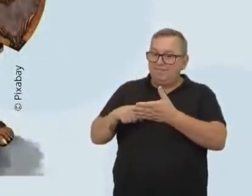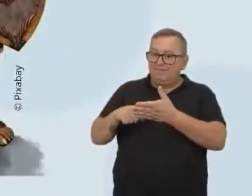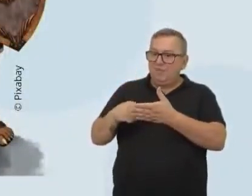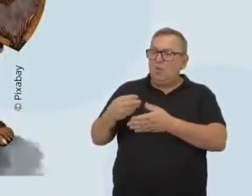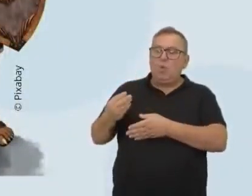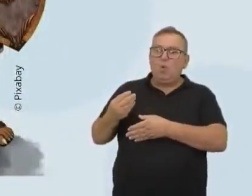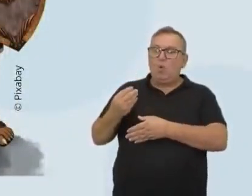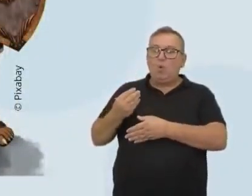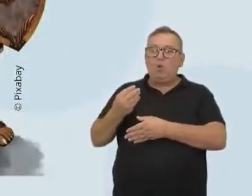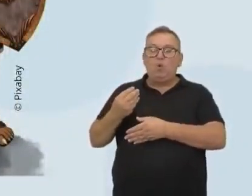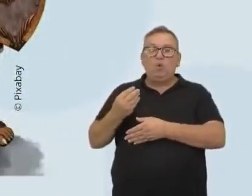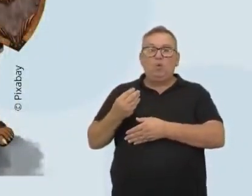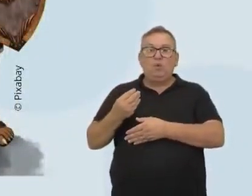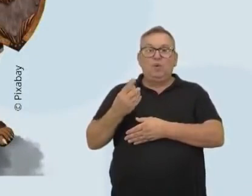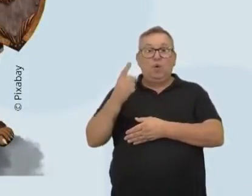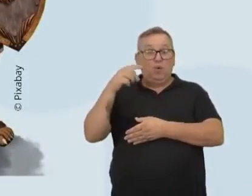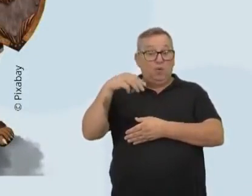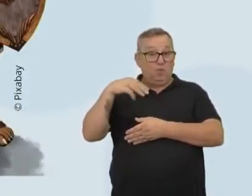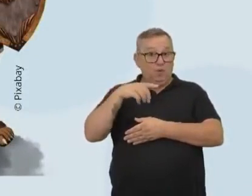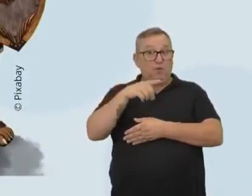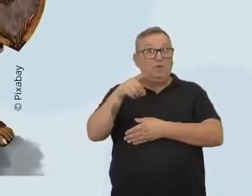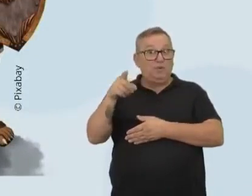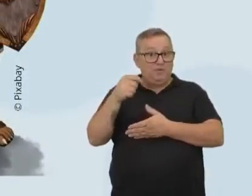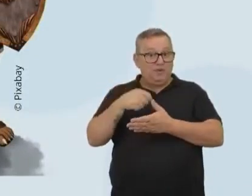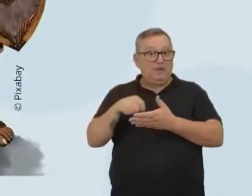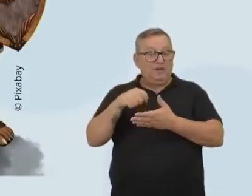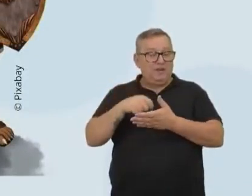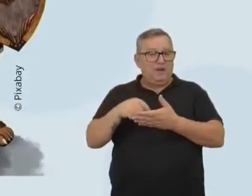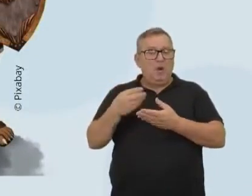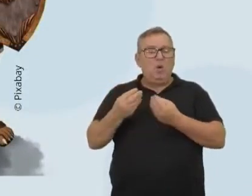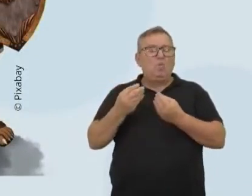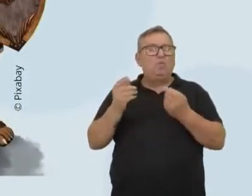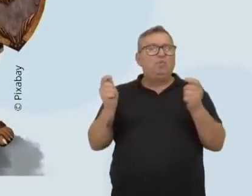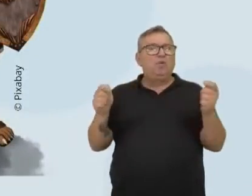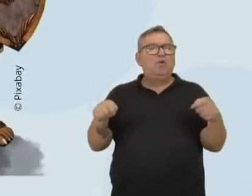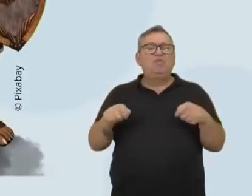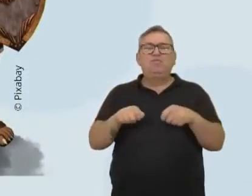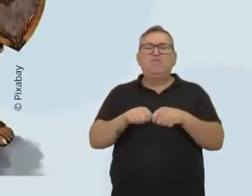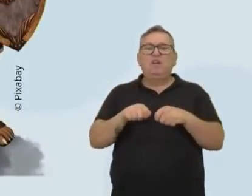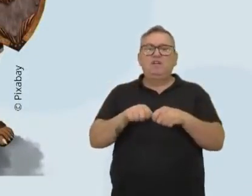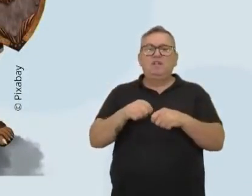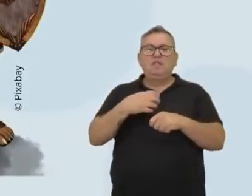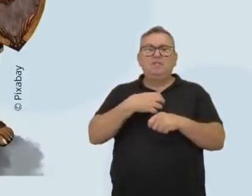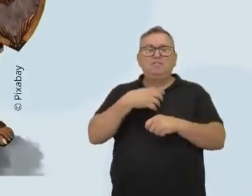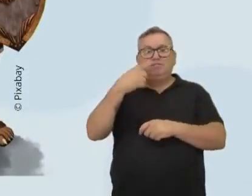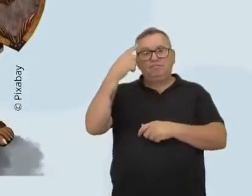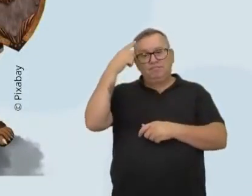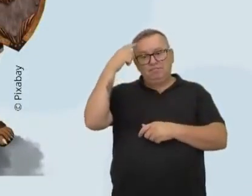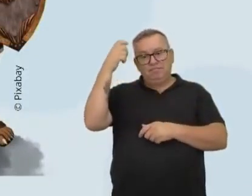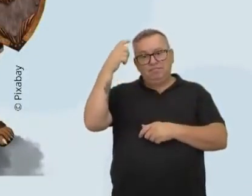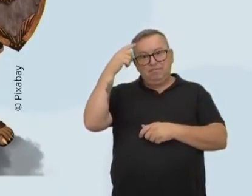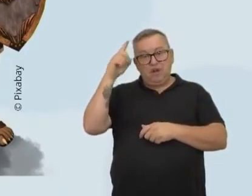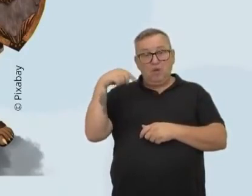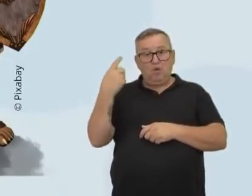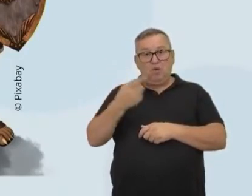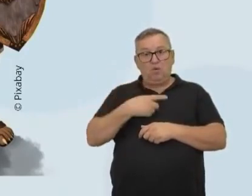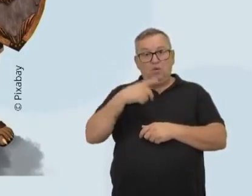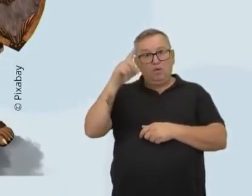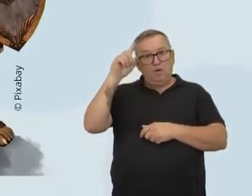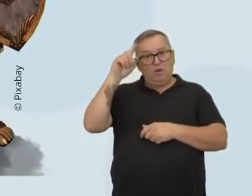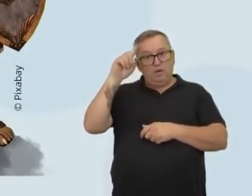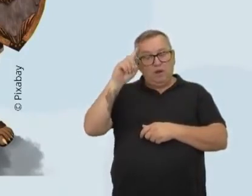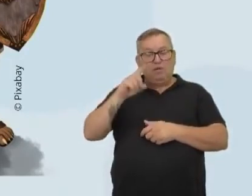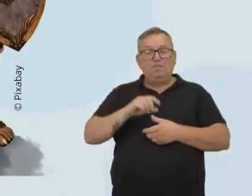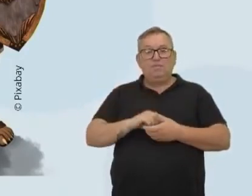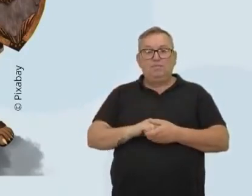bordo. Um minuto aí para vocês trazerem as contribuições de como que a gente pode fazer de uma forma criativa aí o nosso diário de bordo.